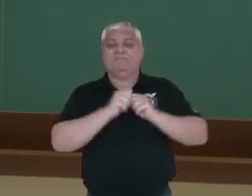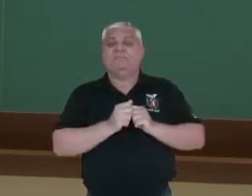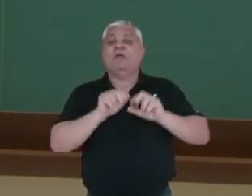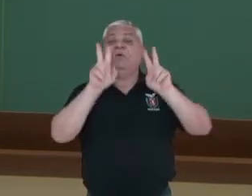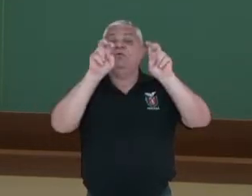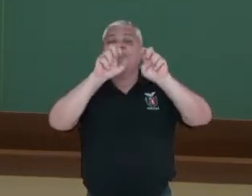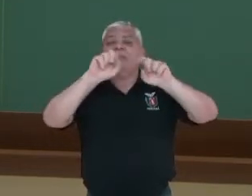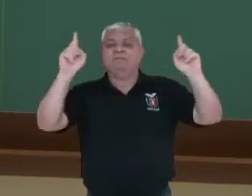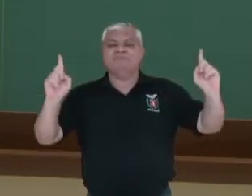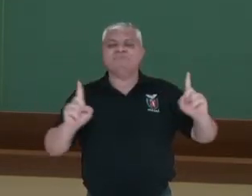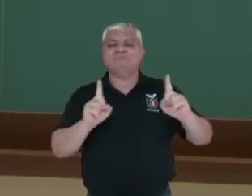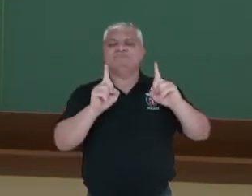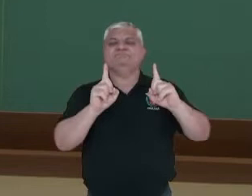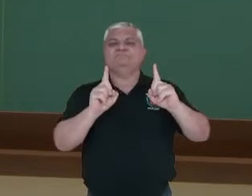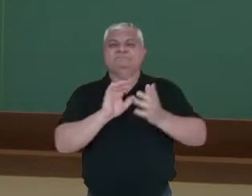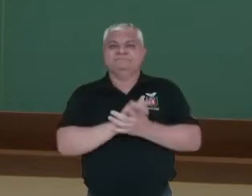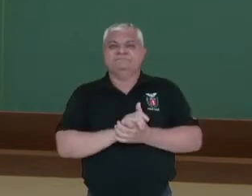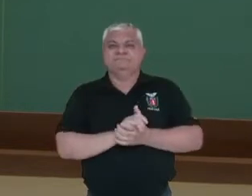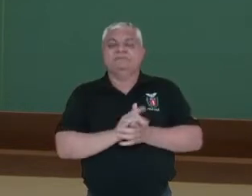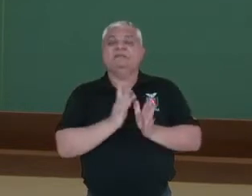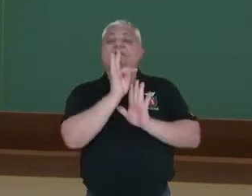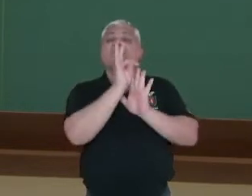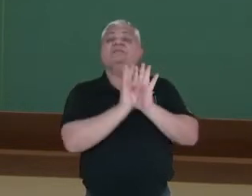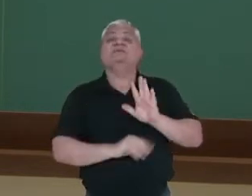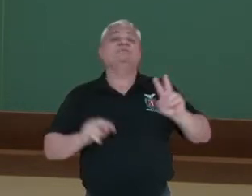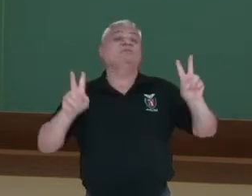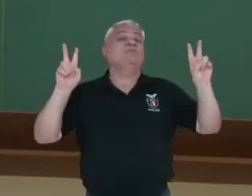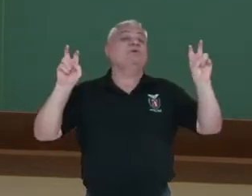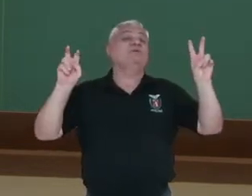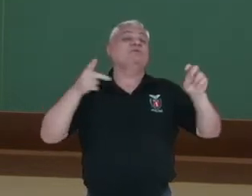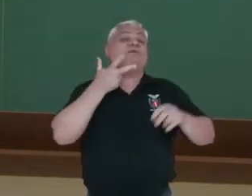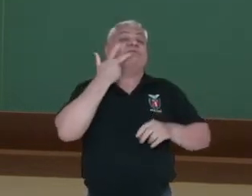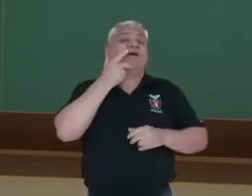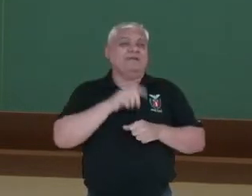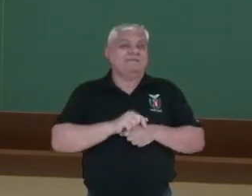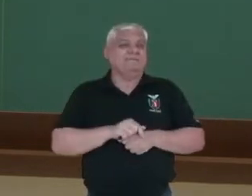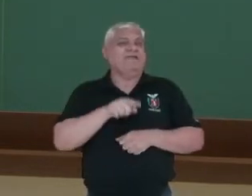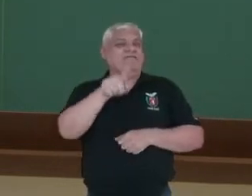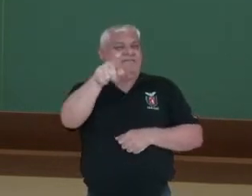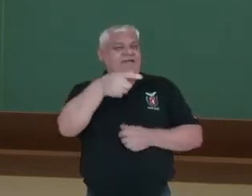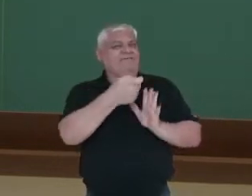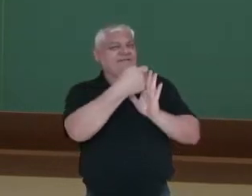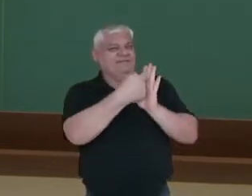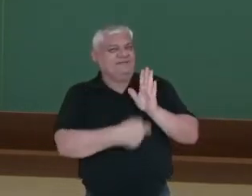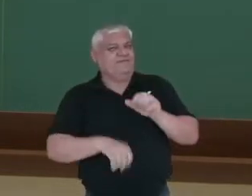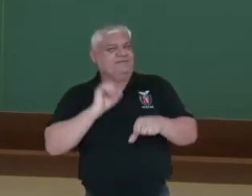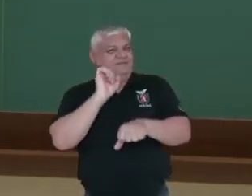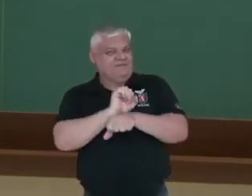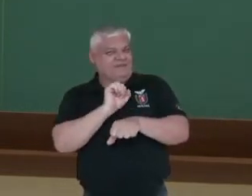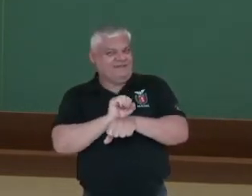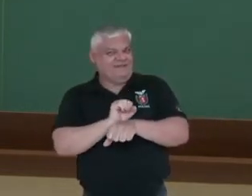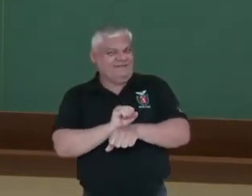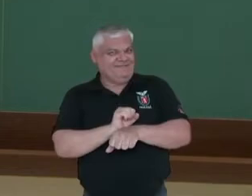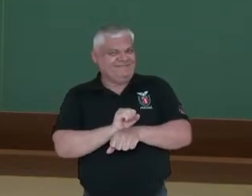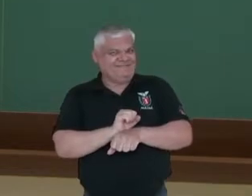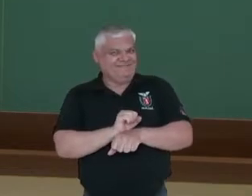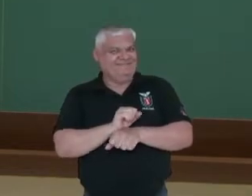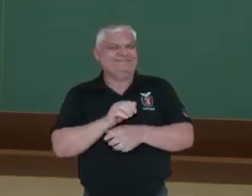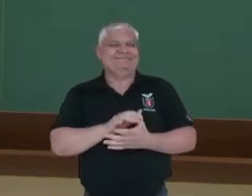quero discutir. Nesse texto, qual é o assunto que está sendo abordado? Vai lá fazendo, eu fico aqui, já volto, hein?